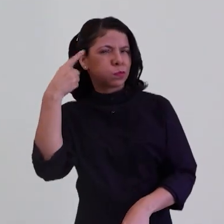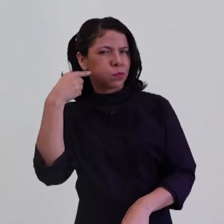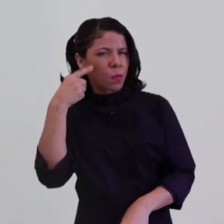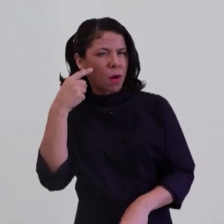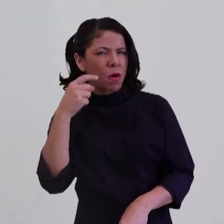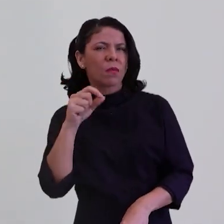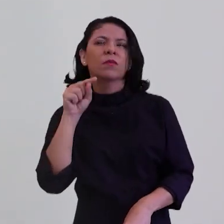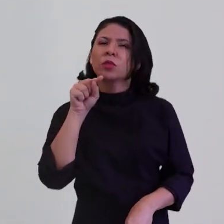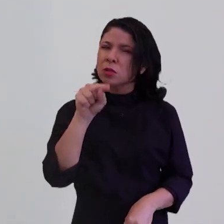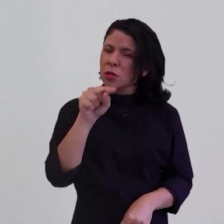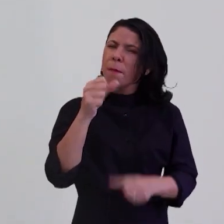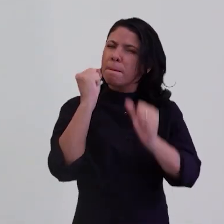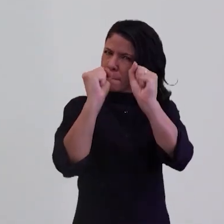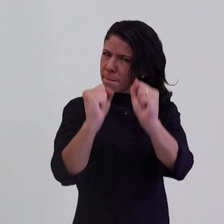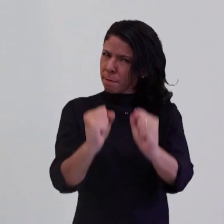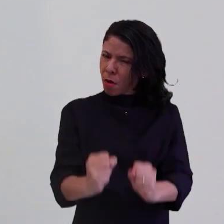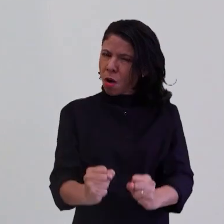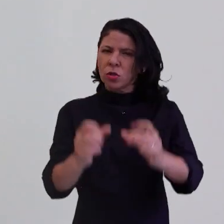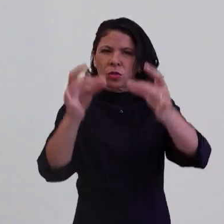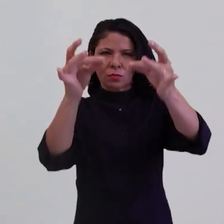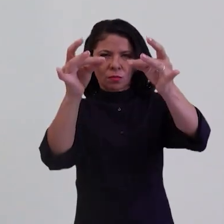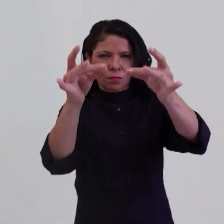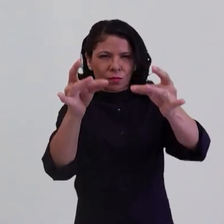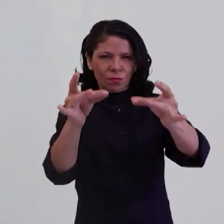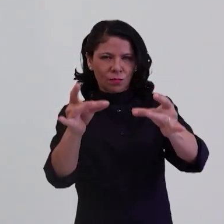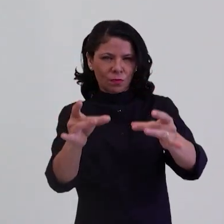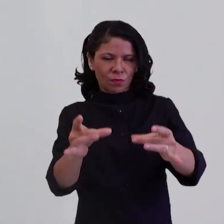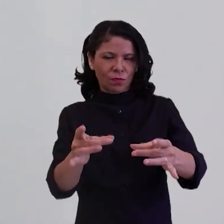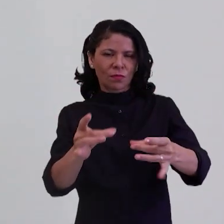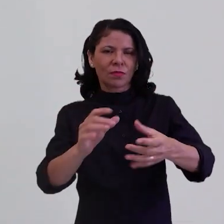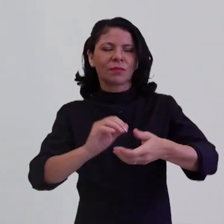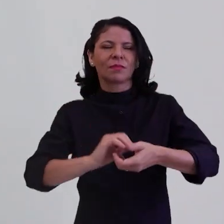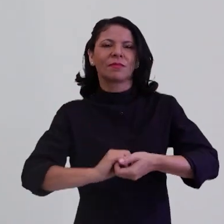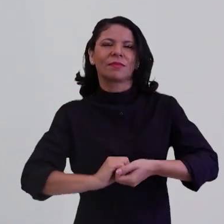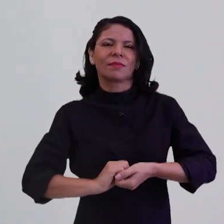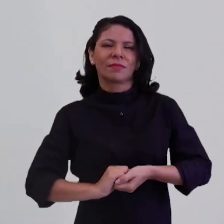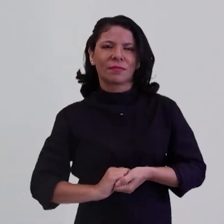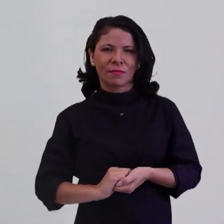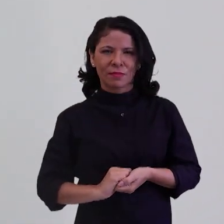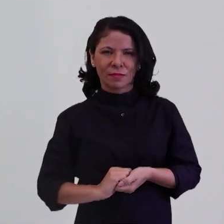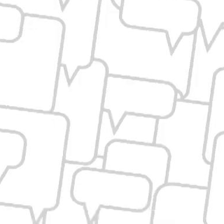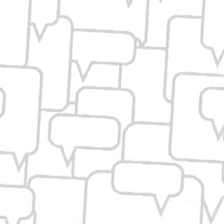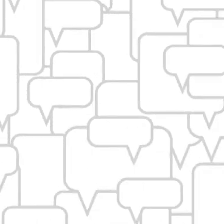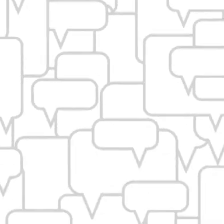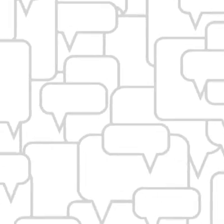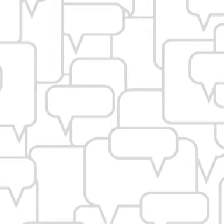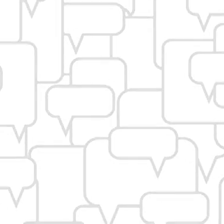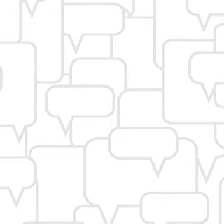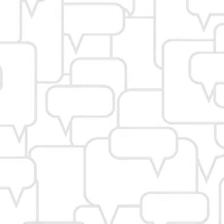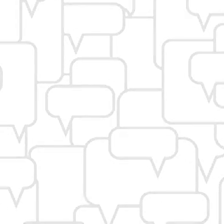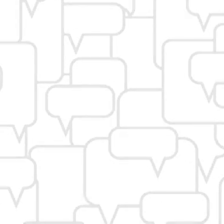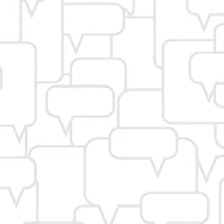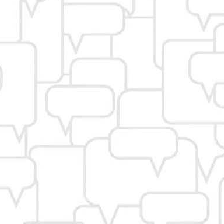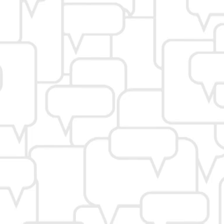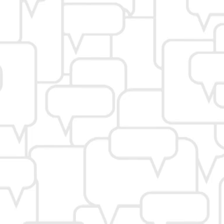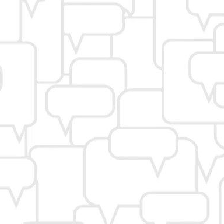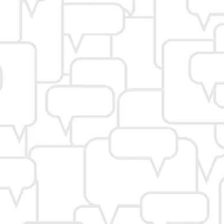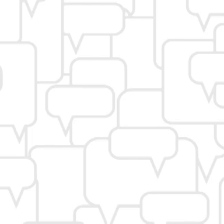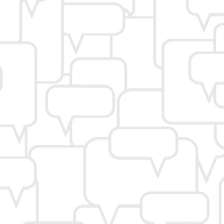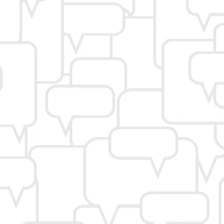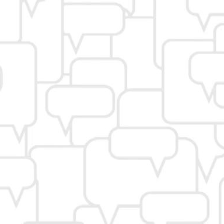procure um advogado, procure uma defensoria pública, porque aí os senhores poderão trazer as suas versões sobre o fato.